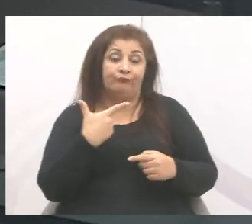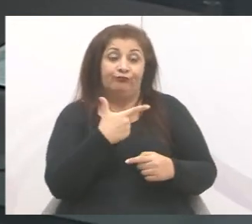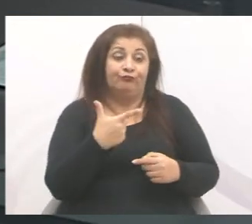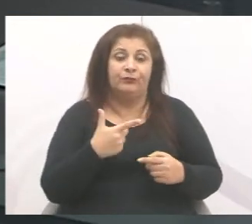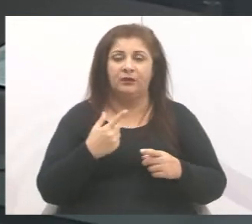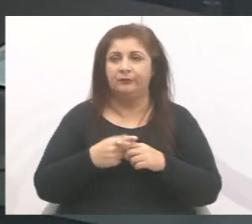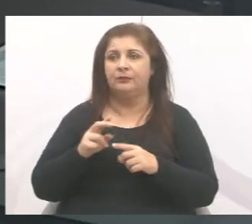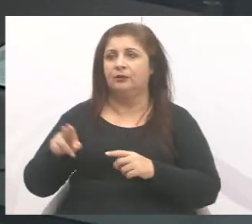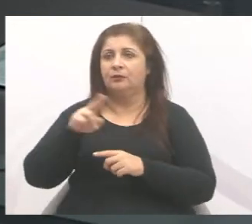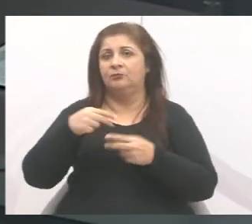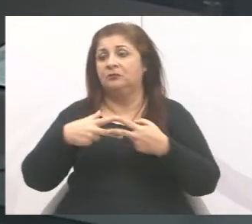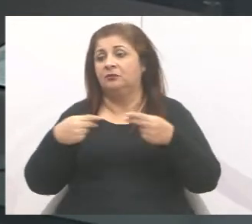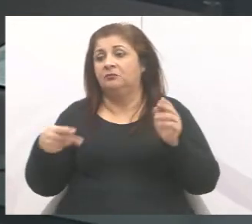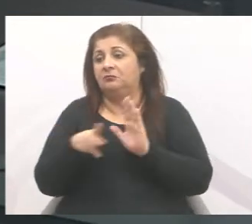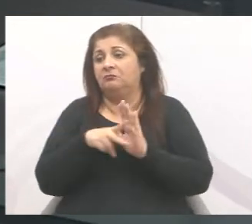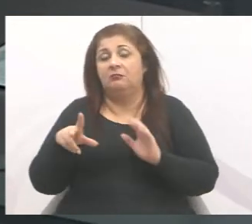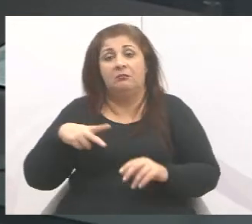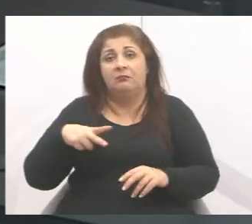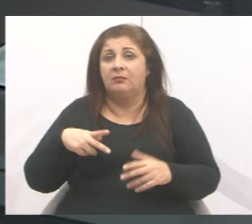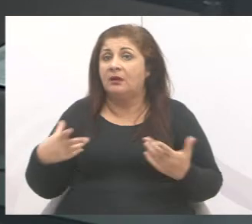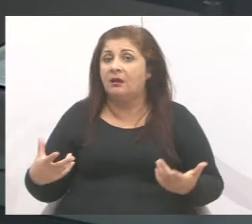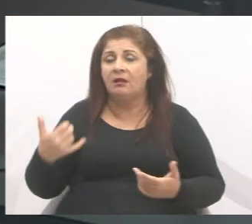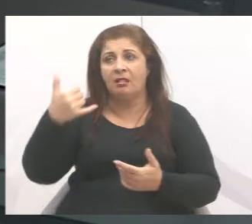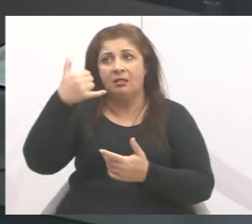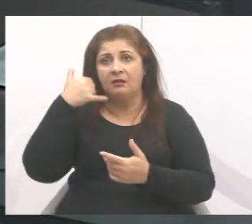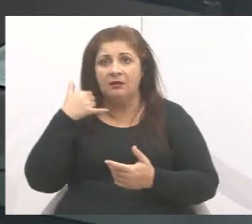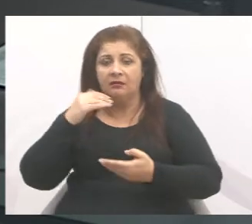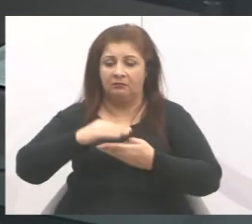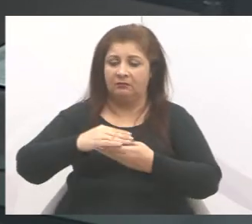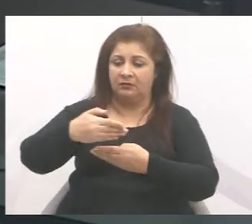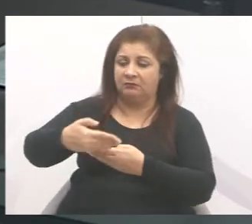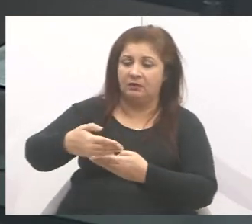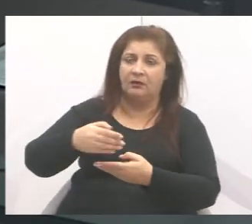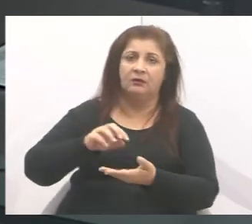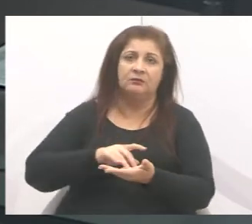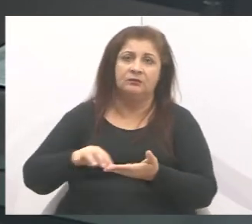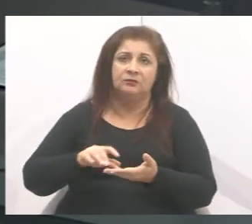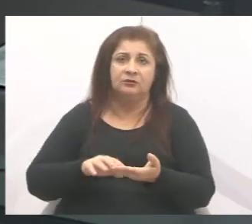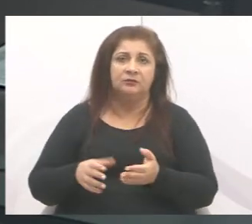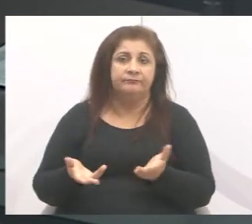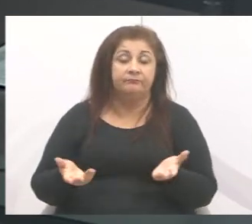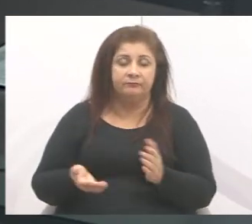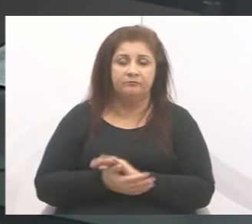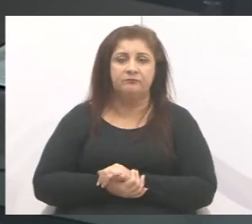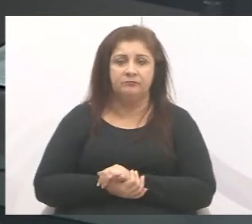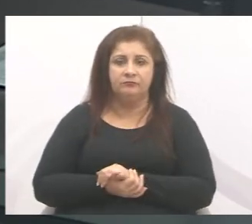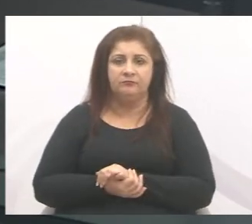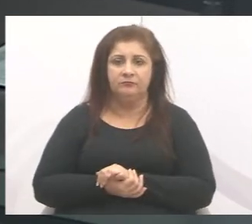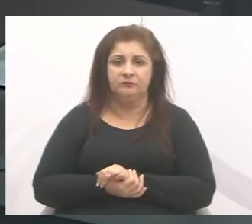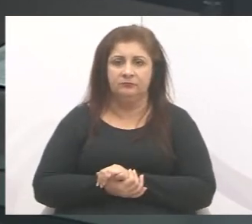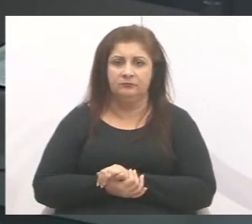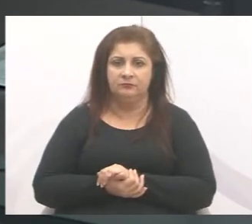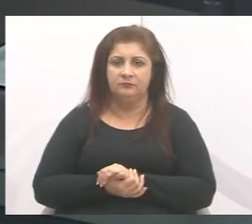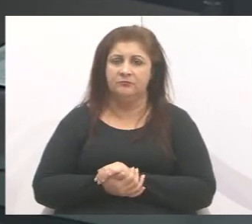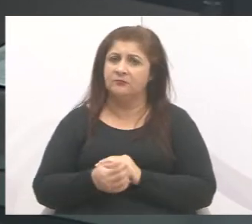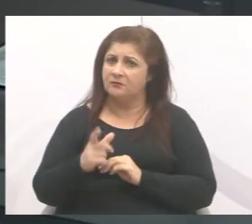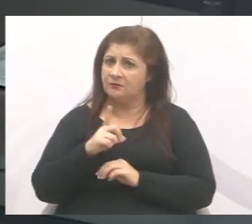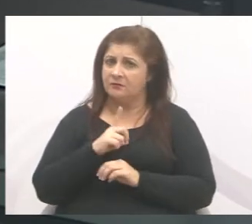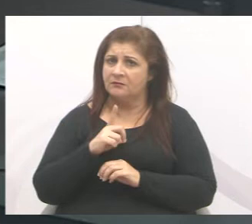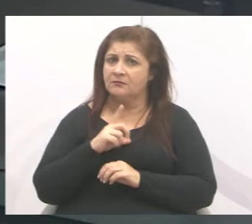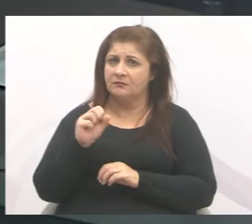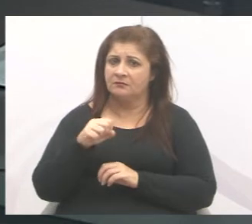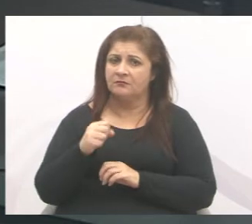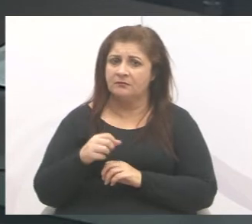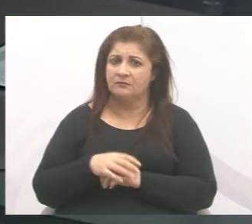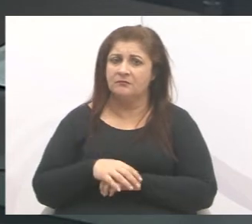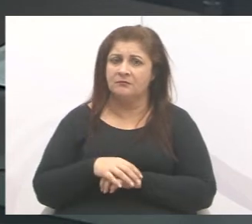seus equipamentos, né? de telefonia, os seus chips. Então, de uma certa maneira, houve aí, né? Se a